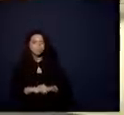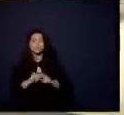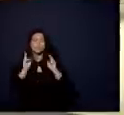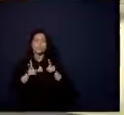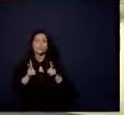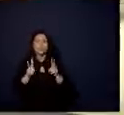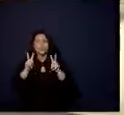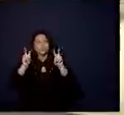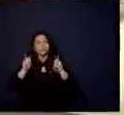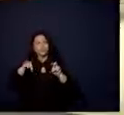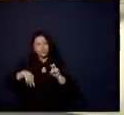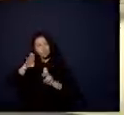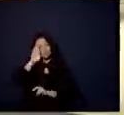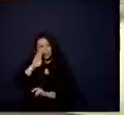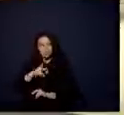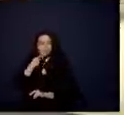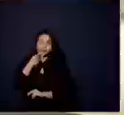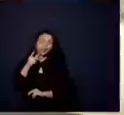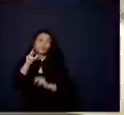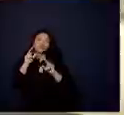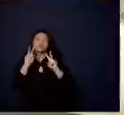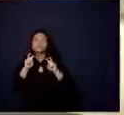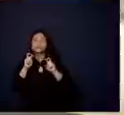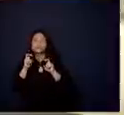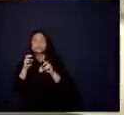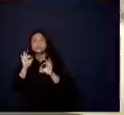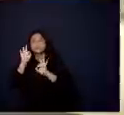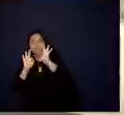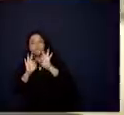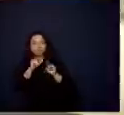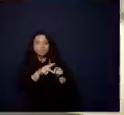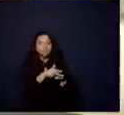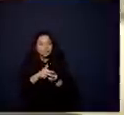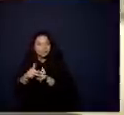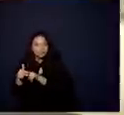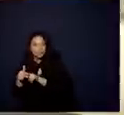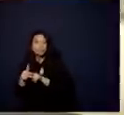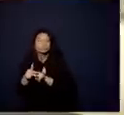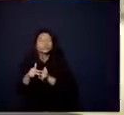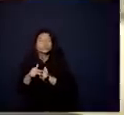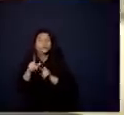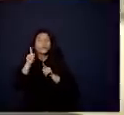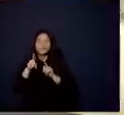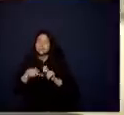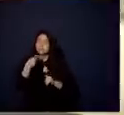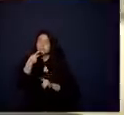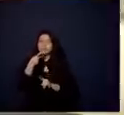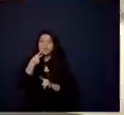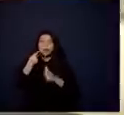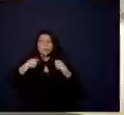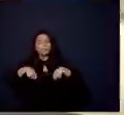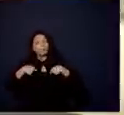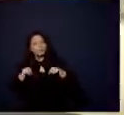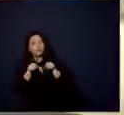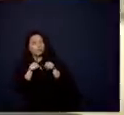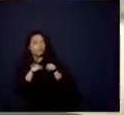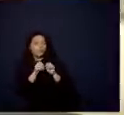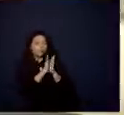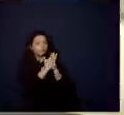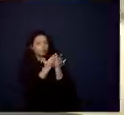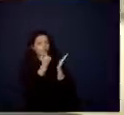quando a gente olha os últimos 20 anos era sempre reforma da Previdência e Reforma tributária reforma da Previdência